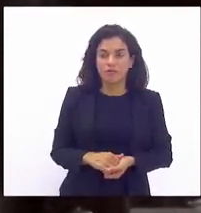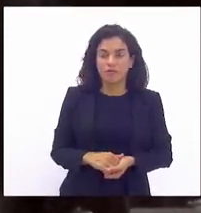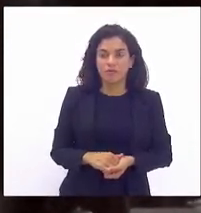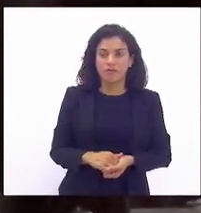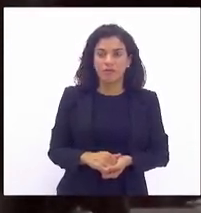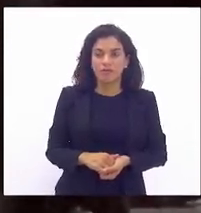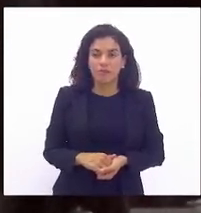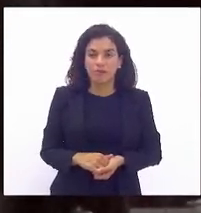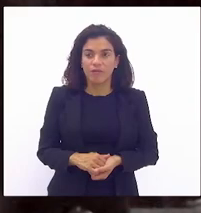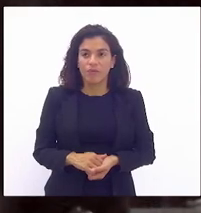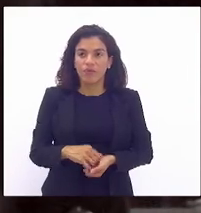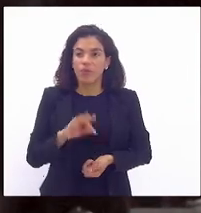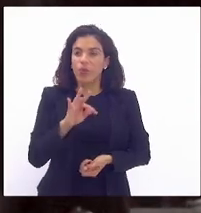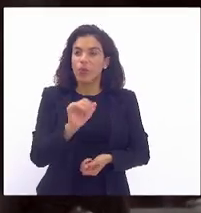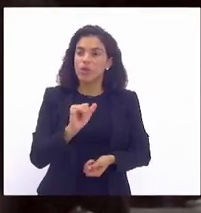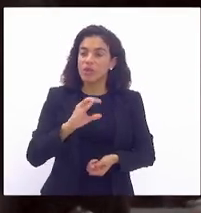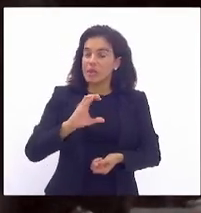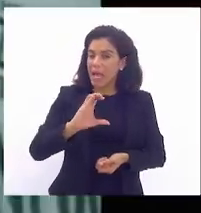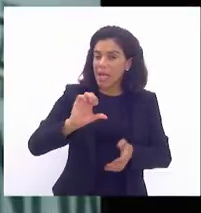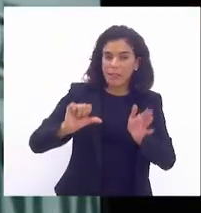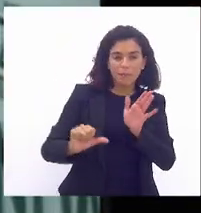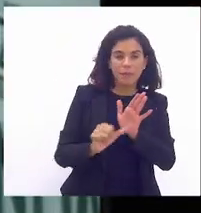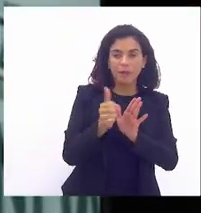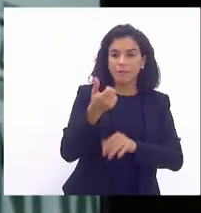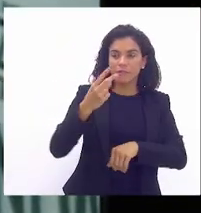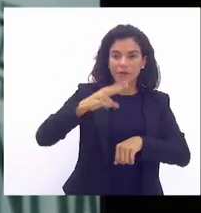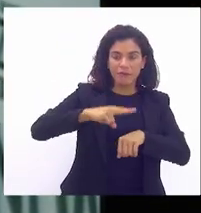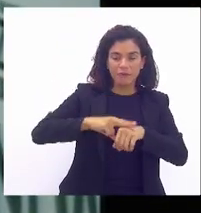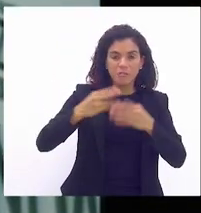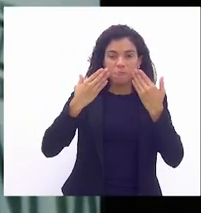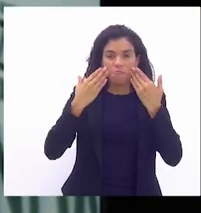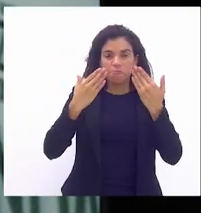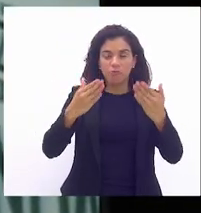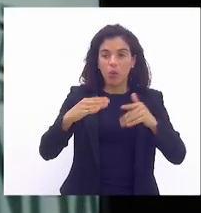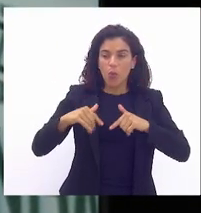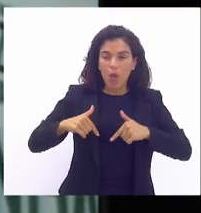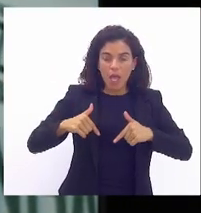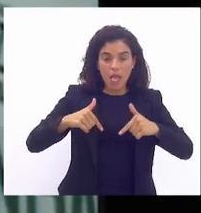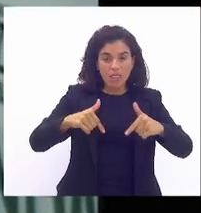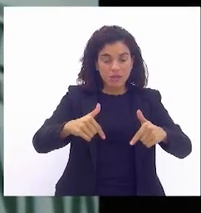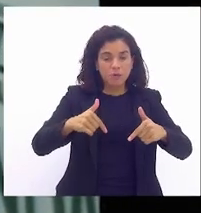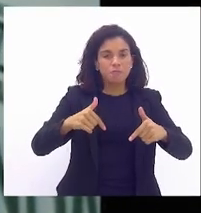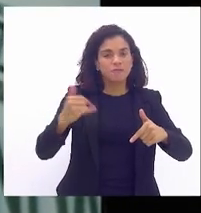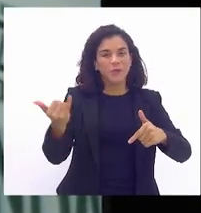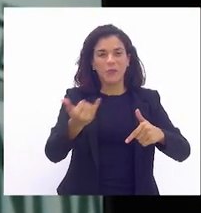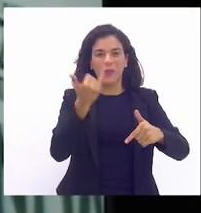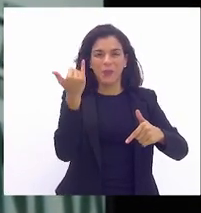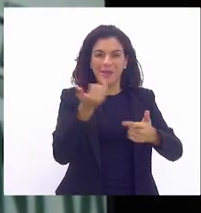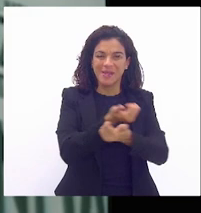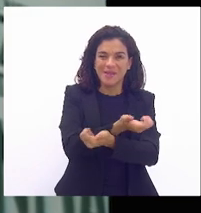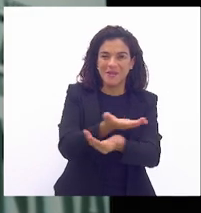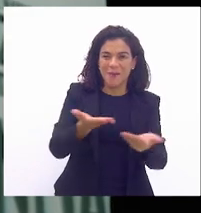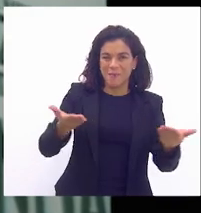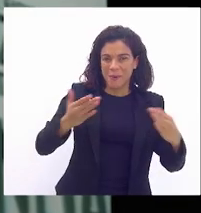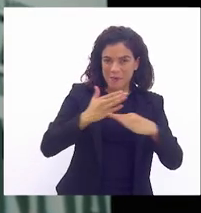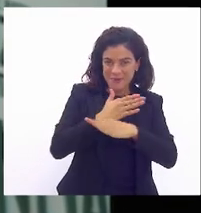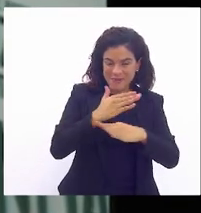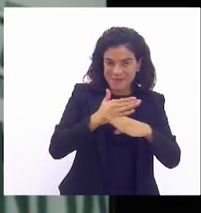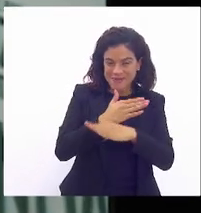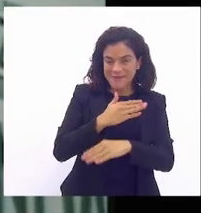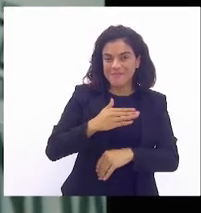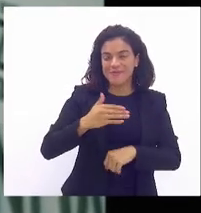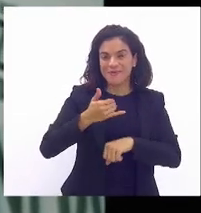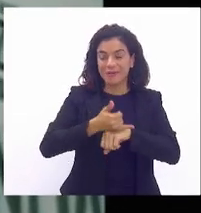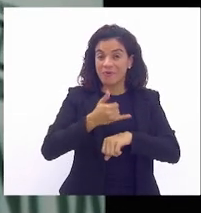Esse TAC trouxe pela primeira vez uma ação bastante importante para o município de Volta Redonda.